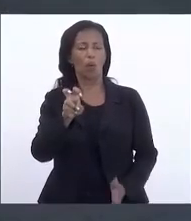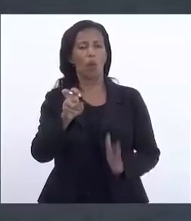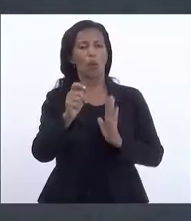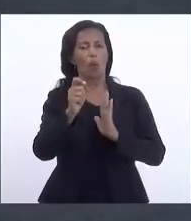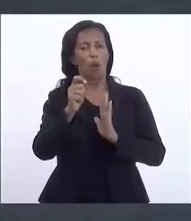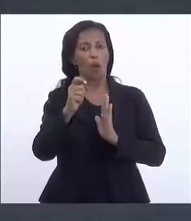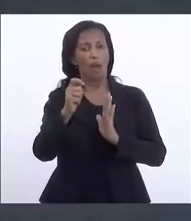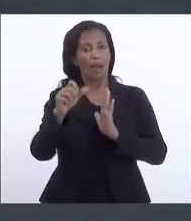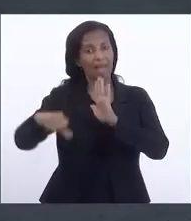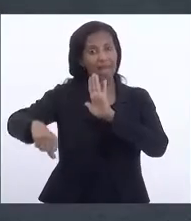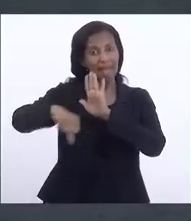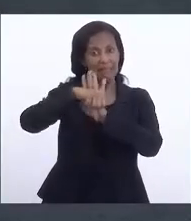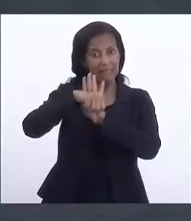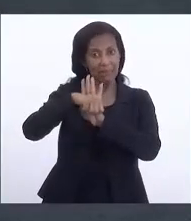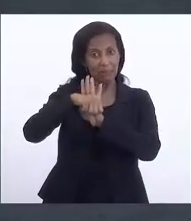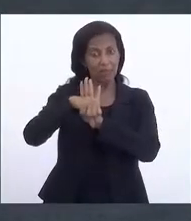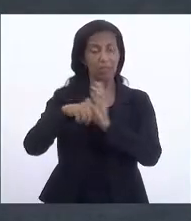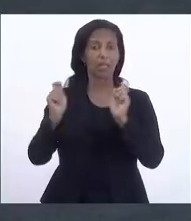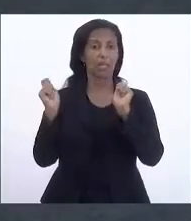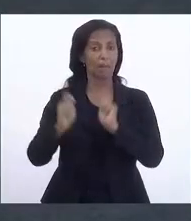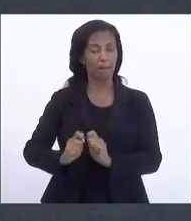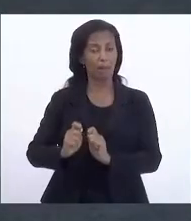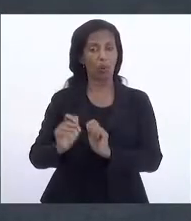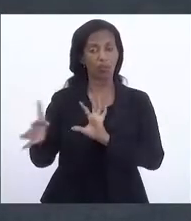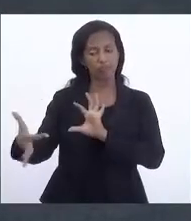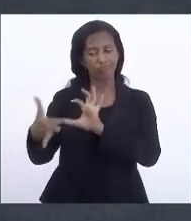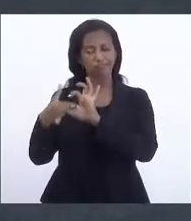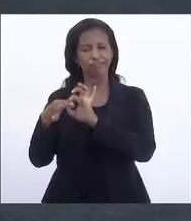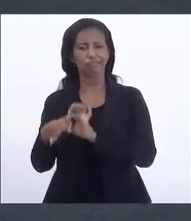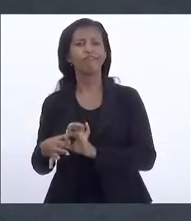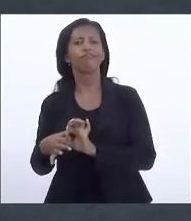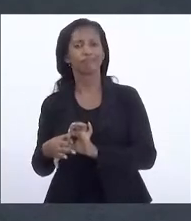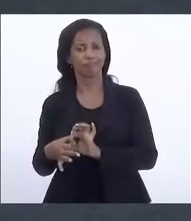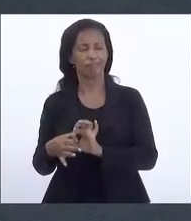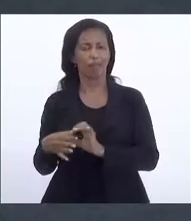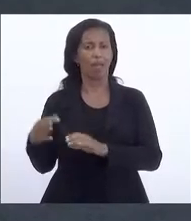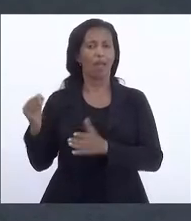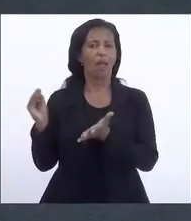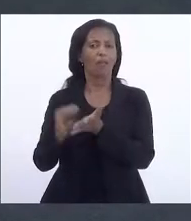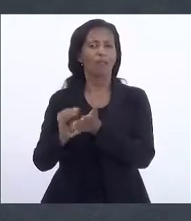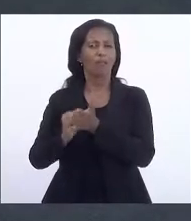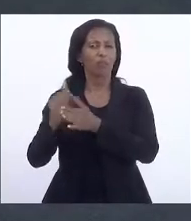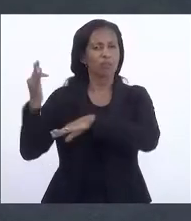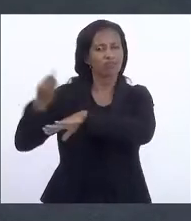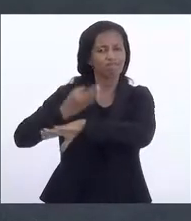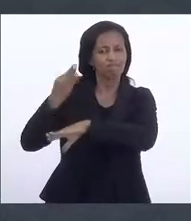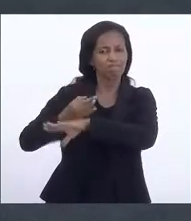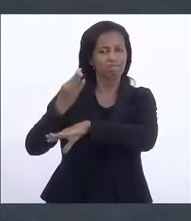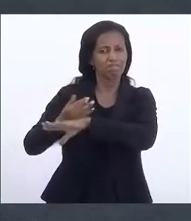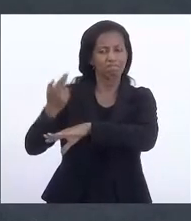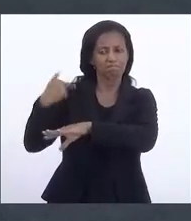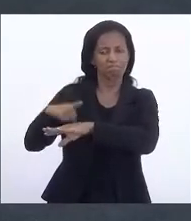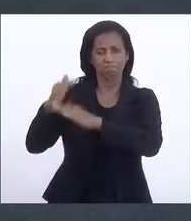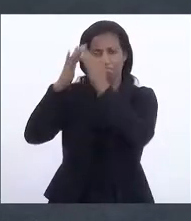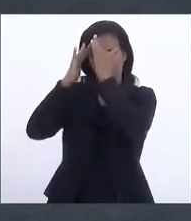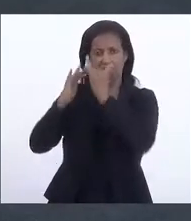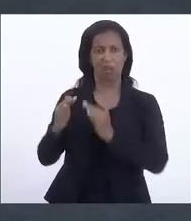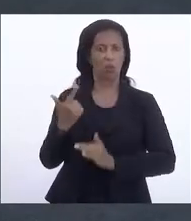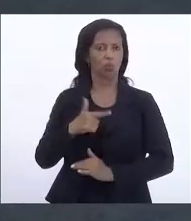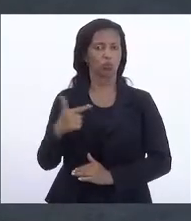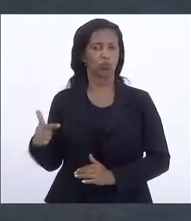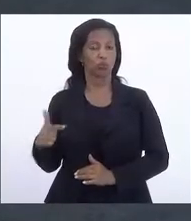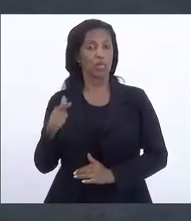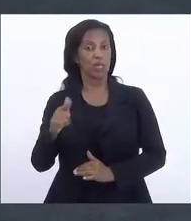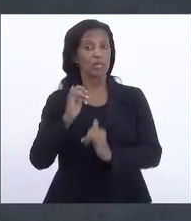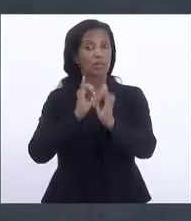crimes que podem estar diretamente associados à intolerância religiosa. Esse número foi divulgado